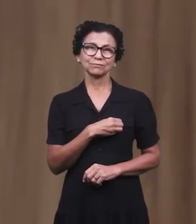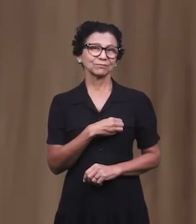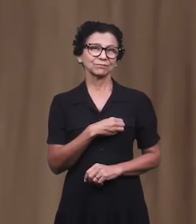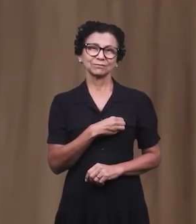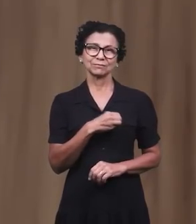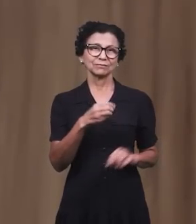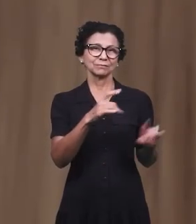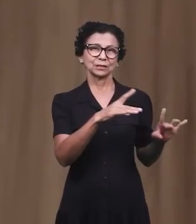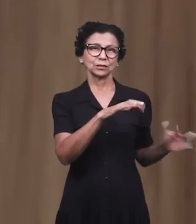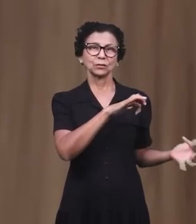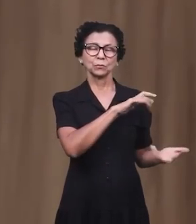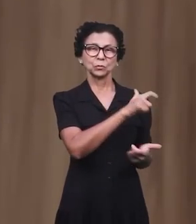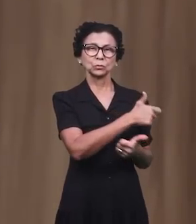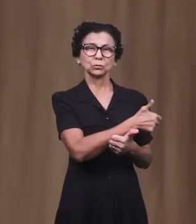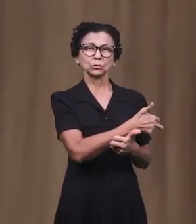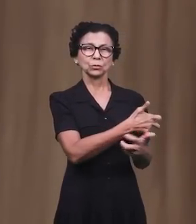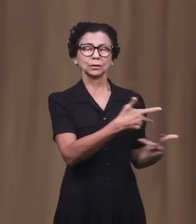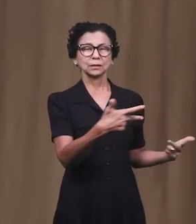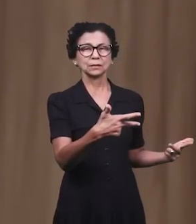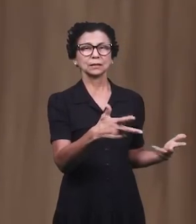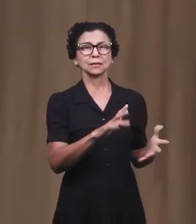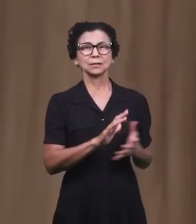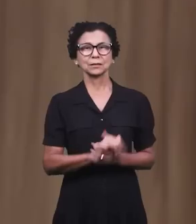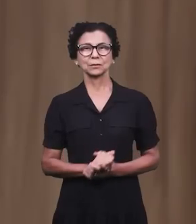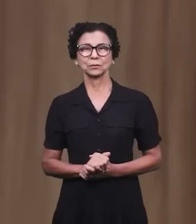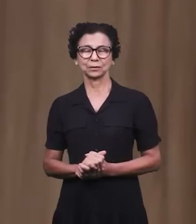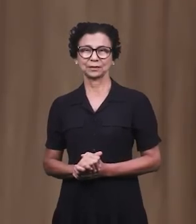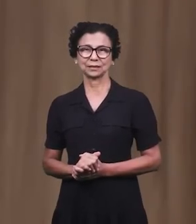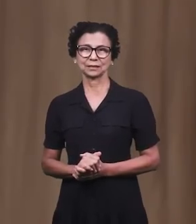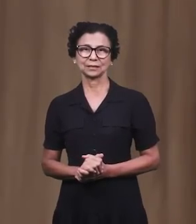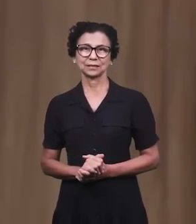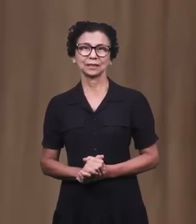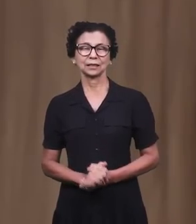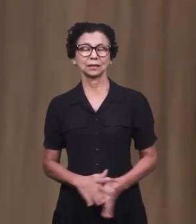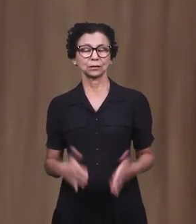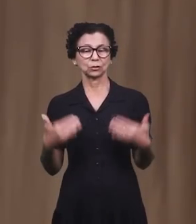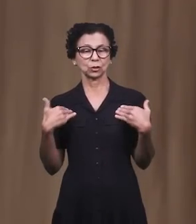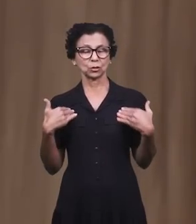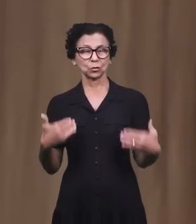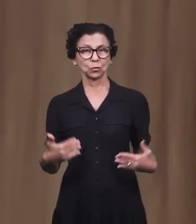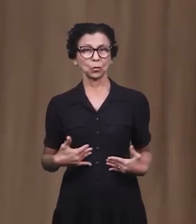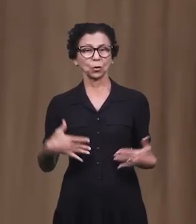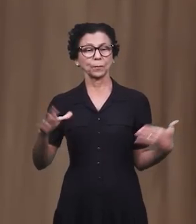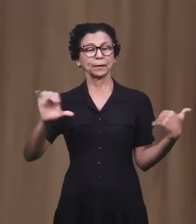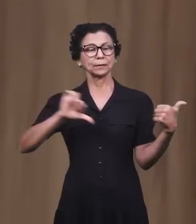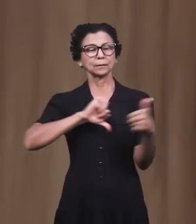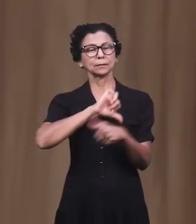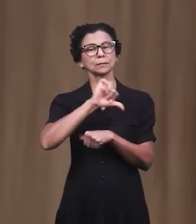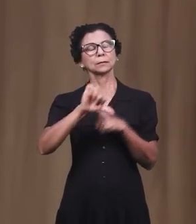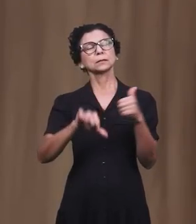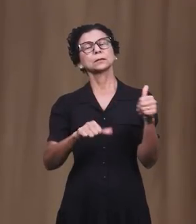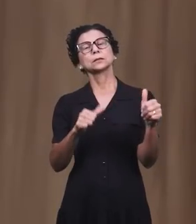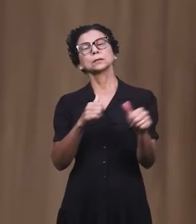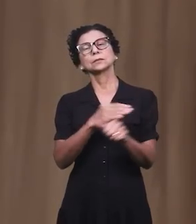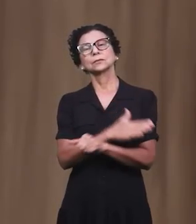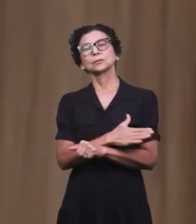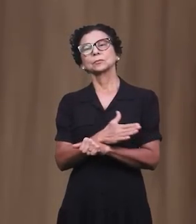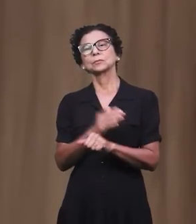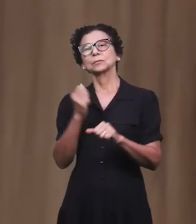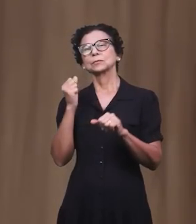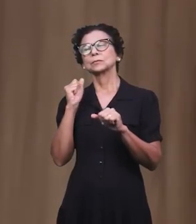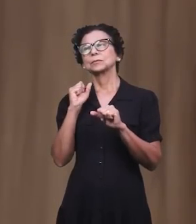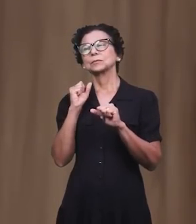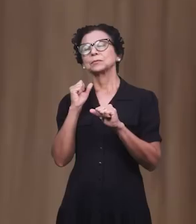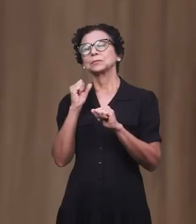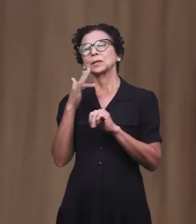a ressurreição, o corpo é restaurado e vamos assentar nos lugares celestiais, quer dizer, no trono